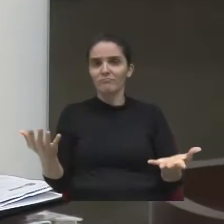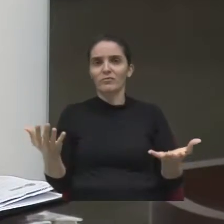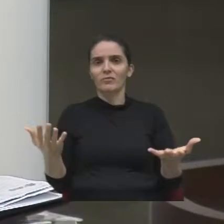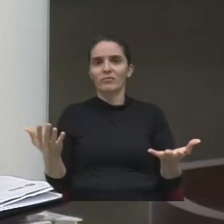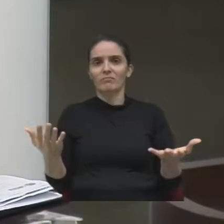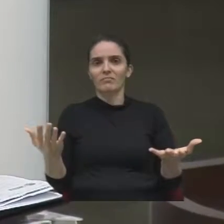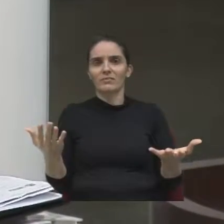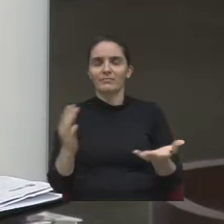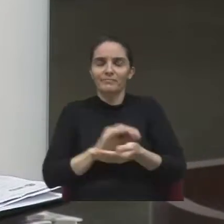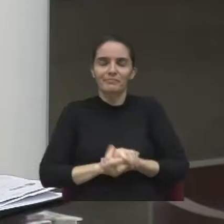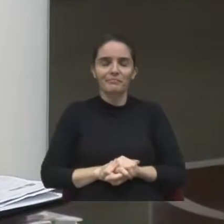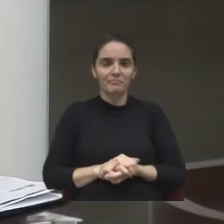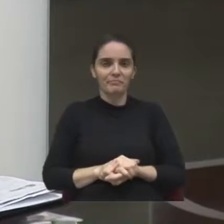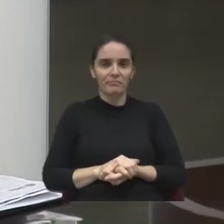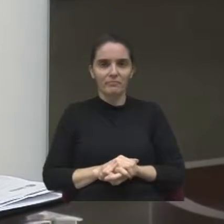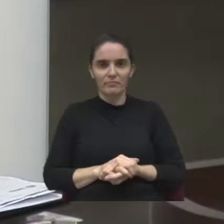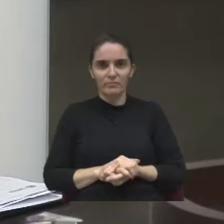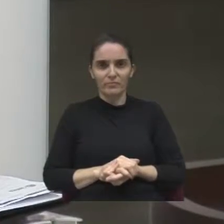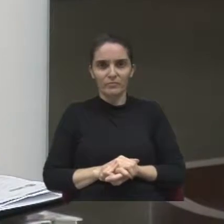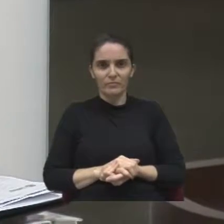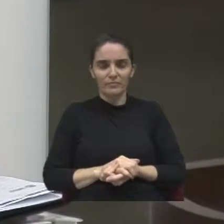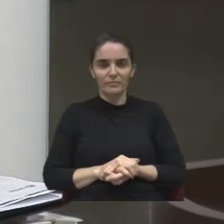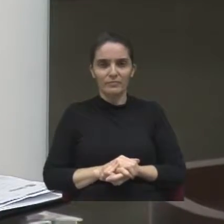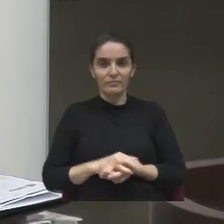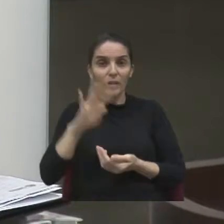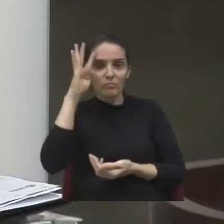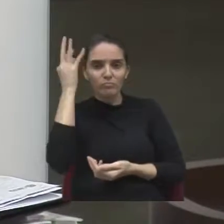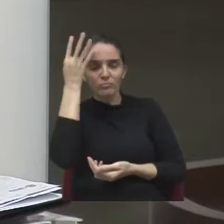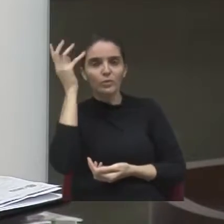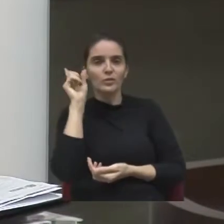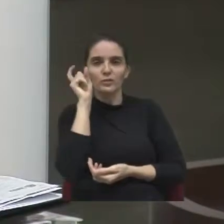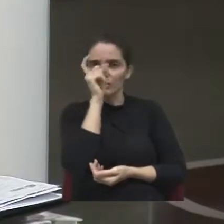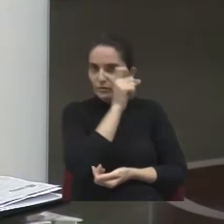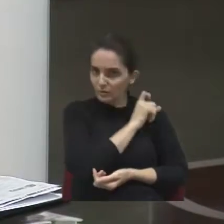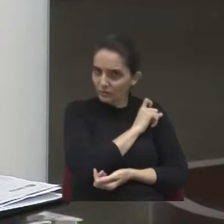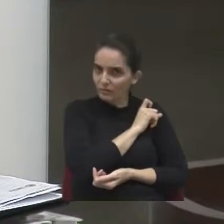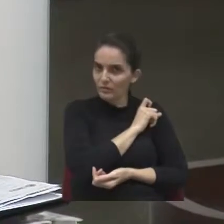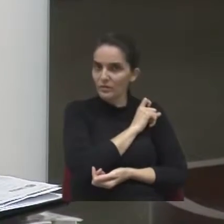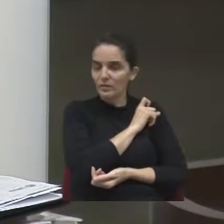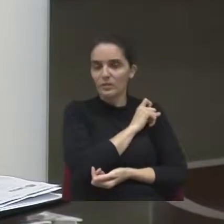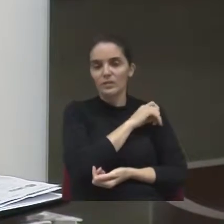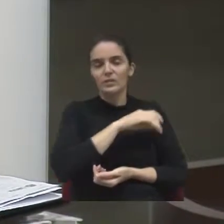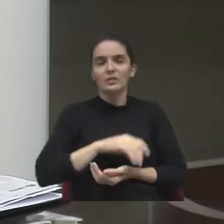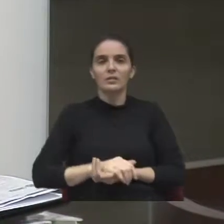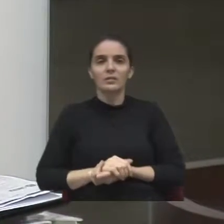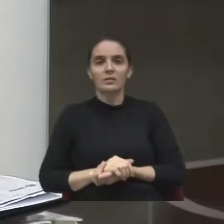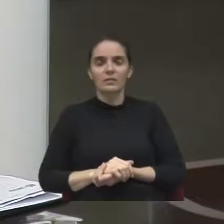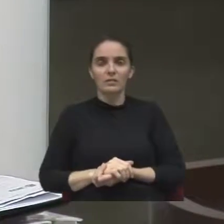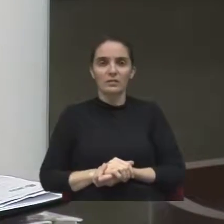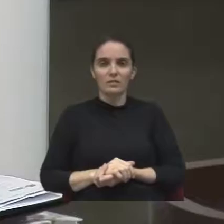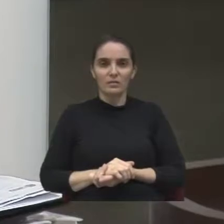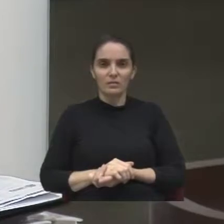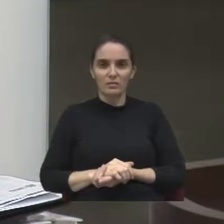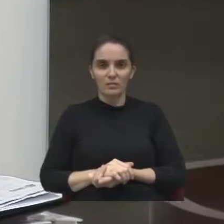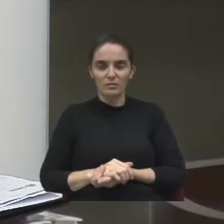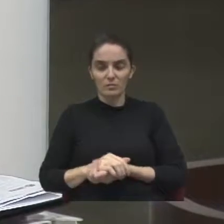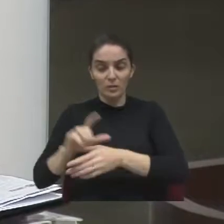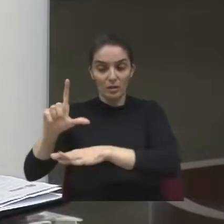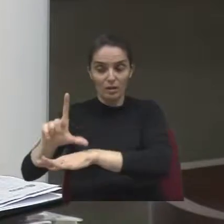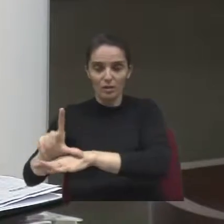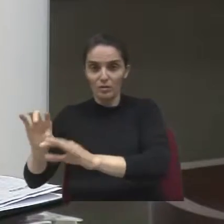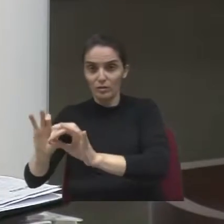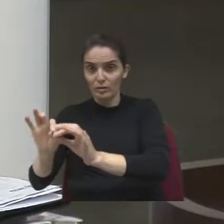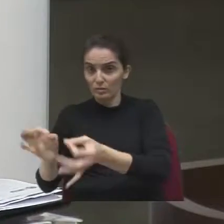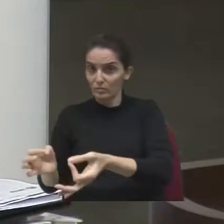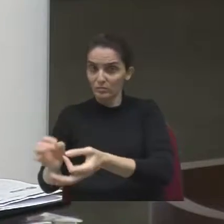essa mudança pode ser difícil se vier a passar esse projeto, pode ser difícil para os nossos comerciantes, mas vai